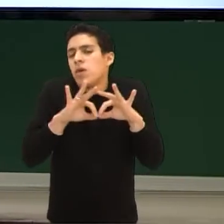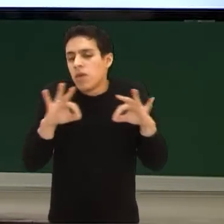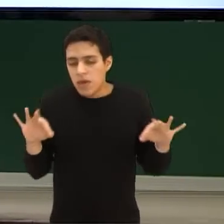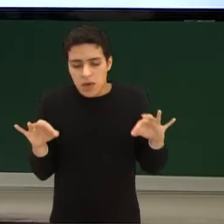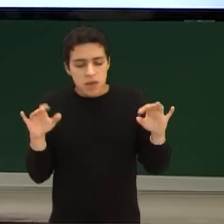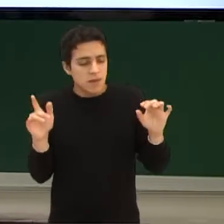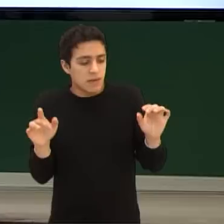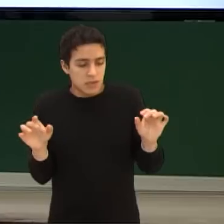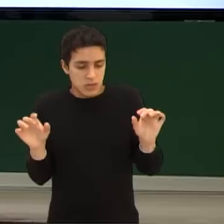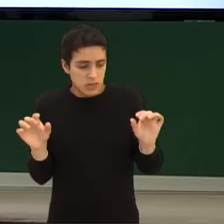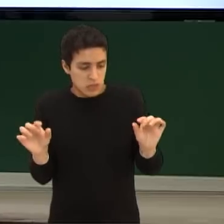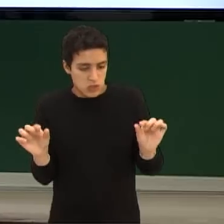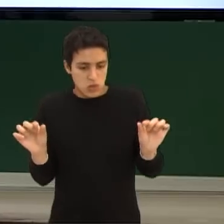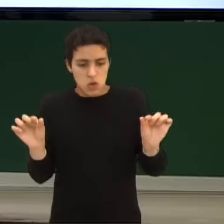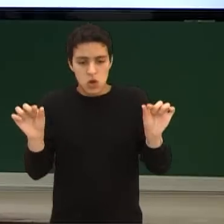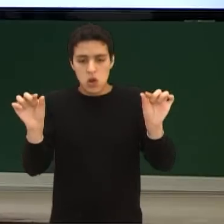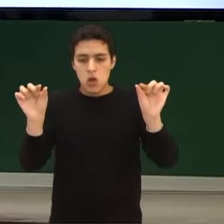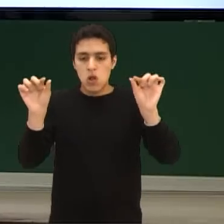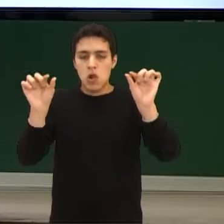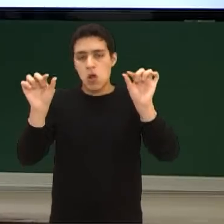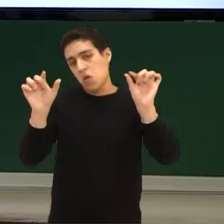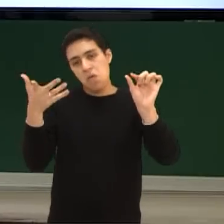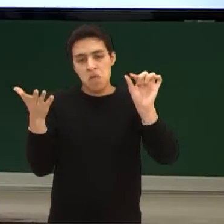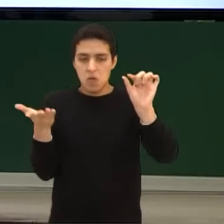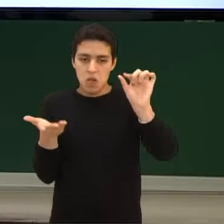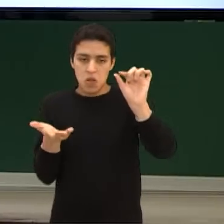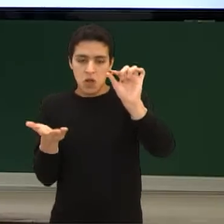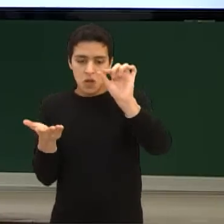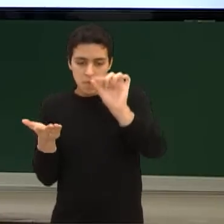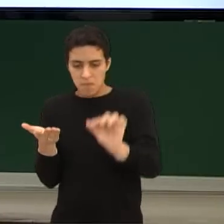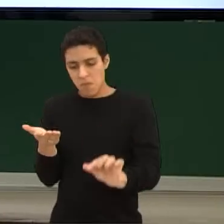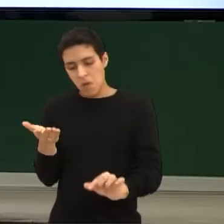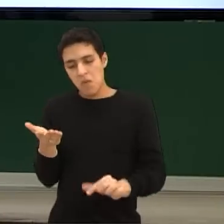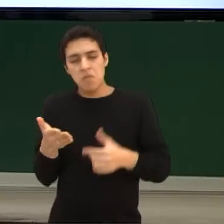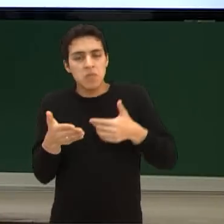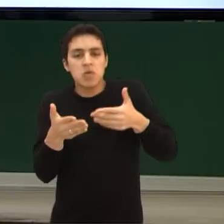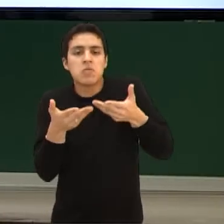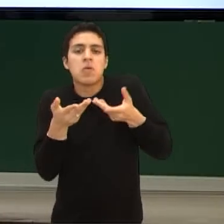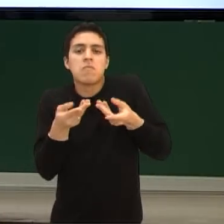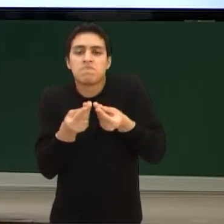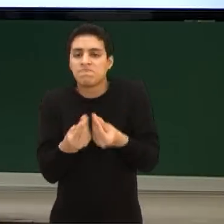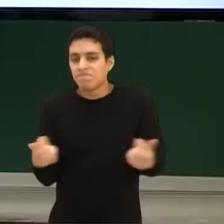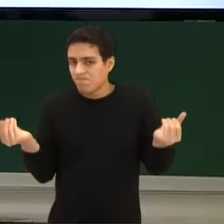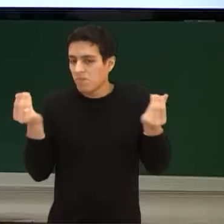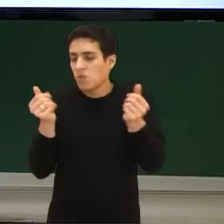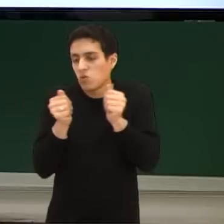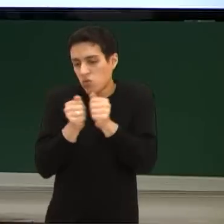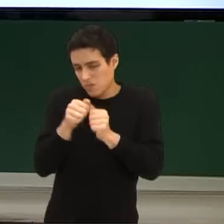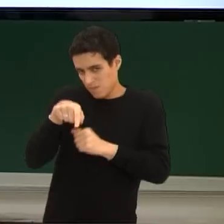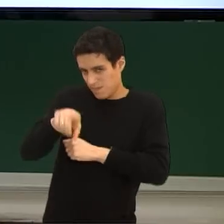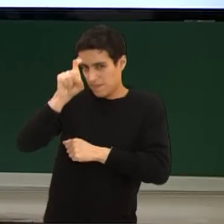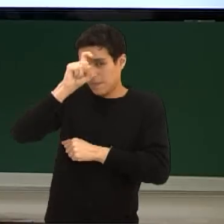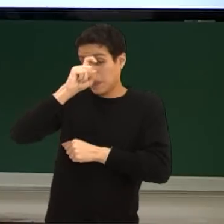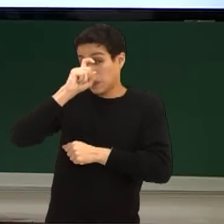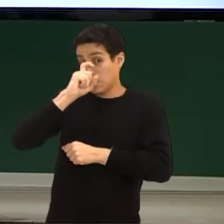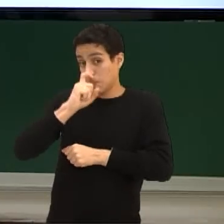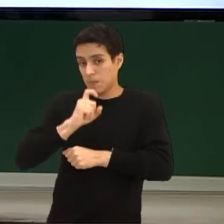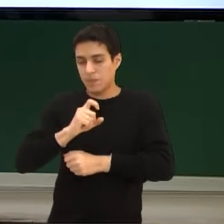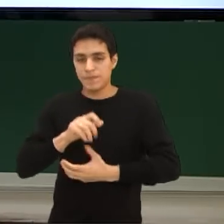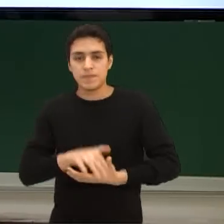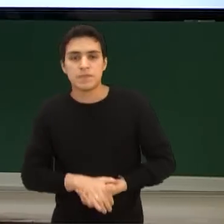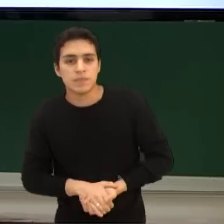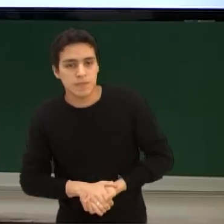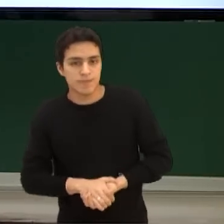das tubas uterinas aquele ovócito segue lá para o útero e vai ser eliminado juntamente com a